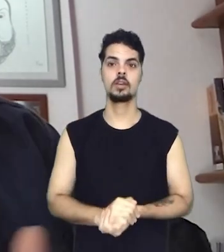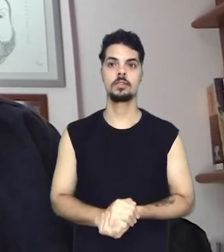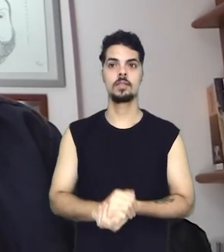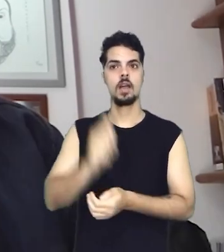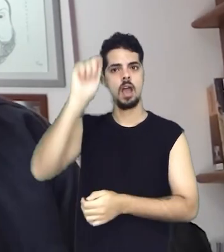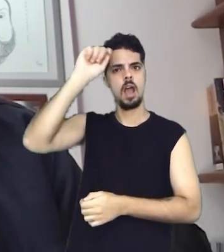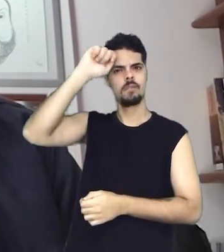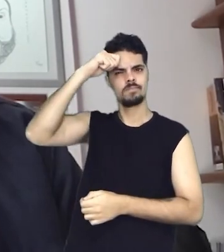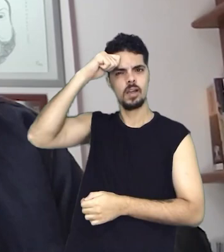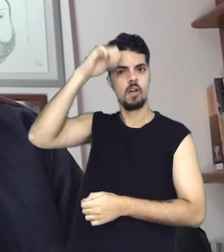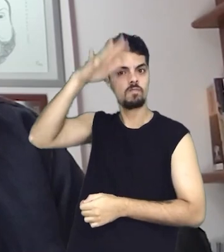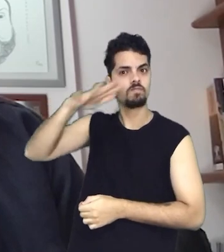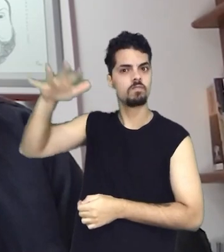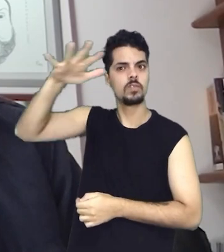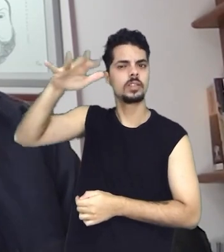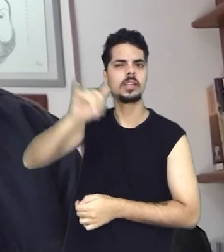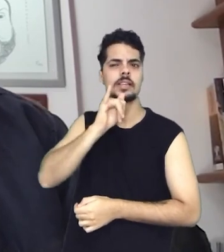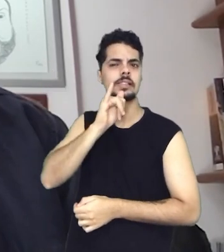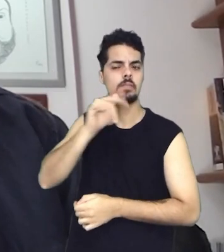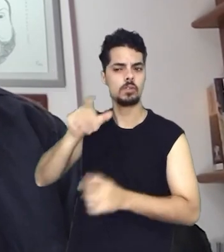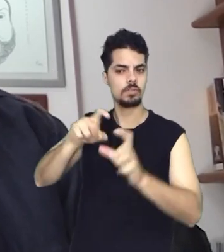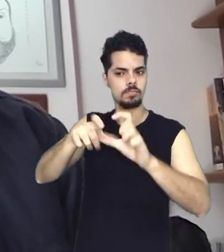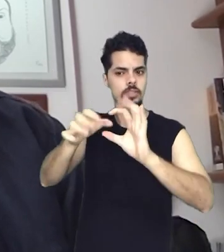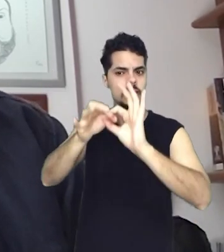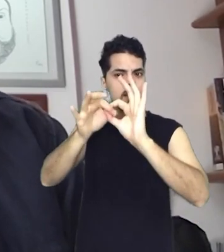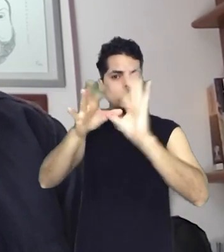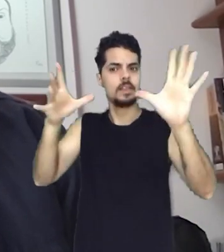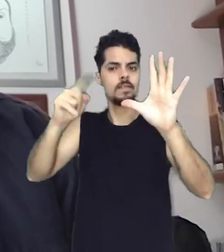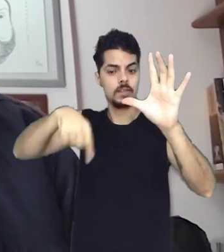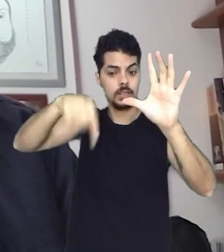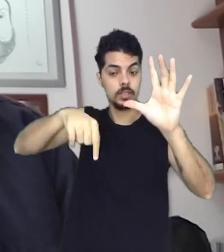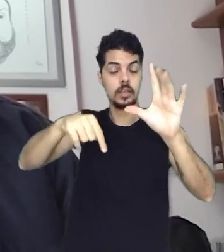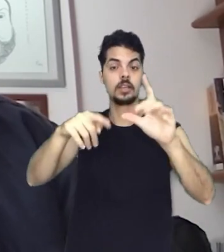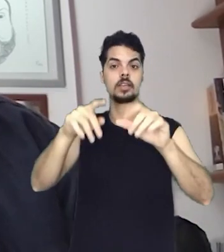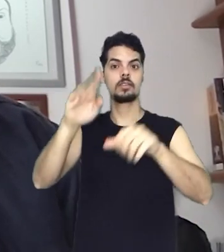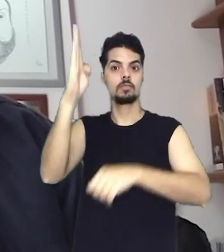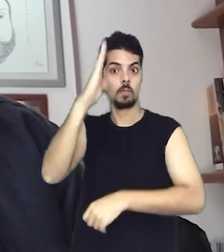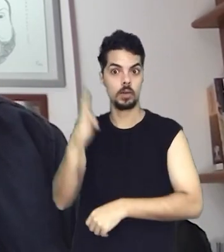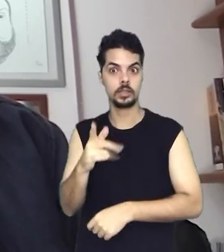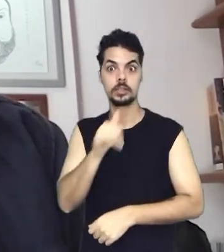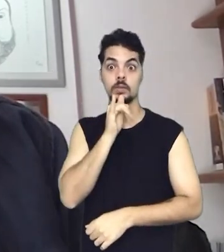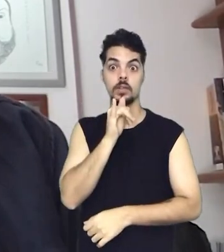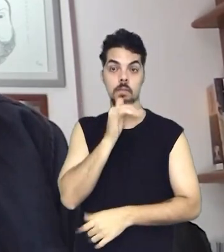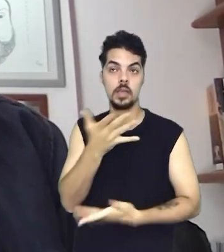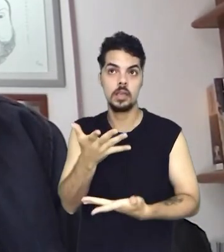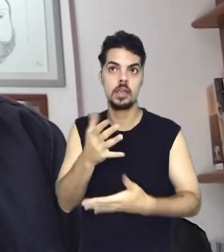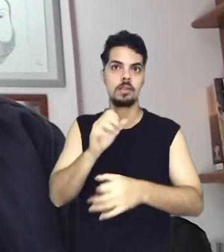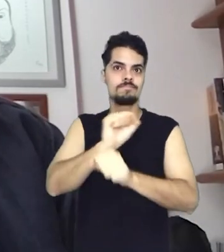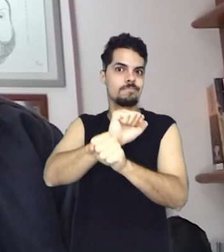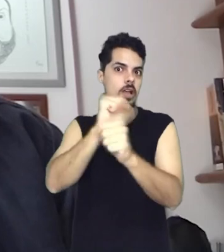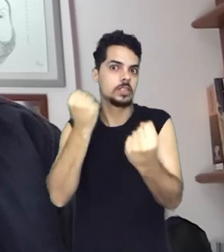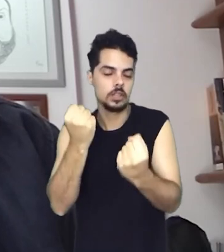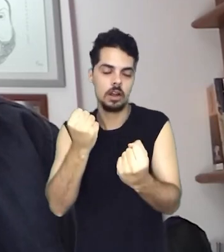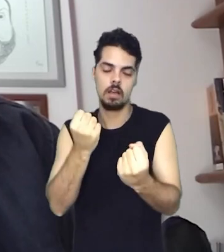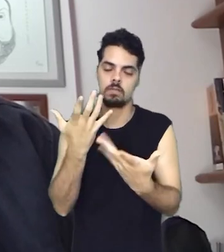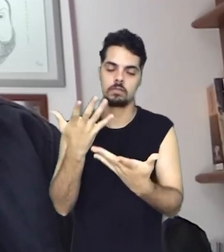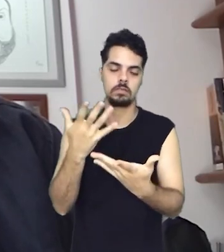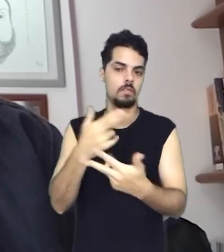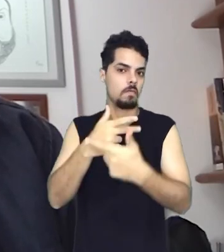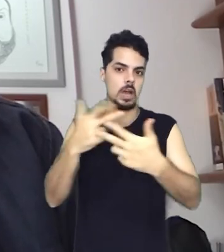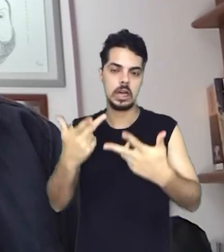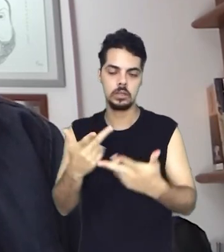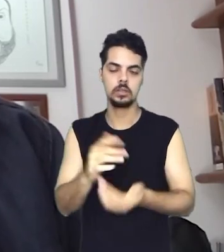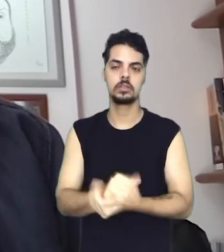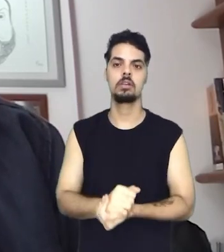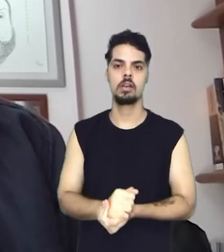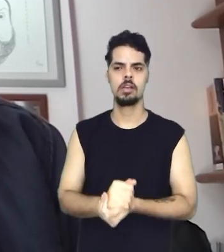em segundo lugar né é os afrodescendentes livres e libertos no Brasil e esse talvez seja o ponto muito mais